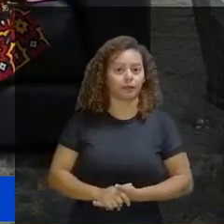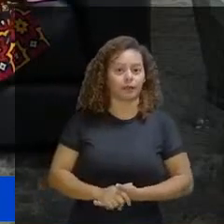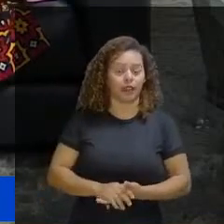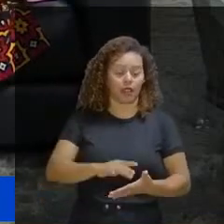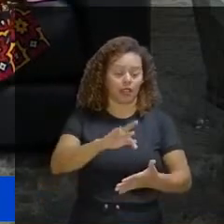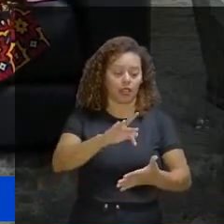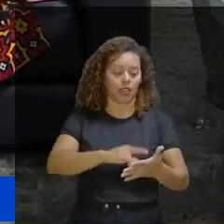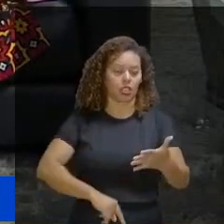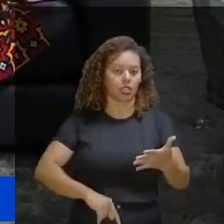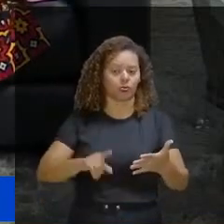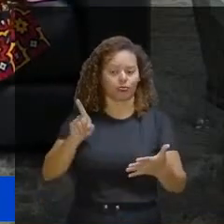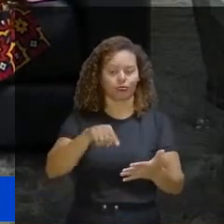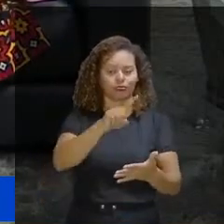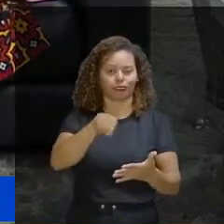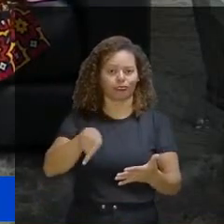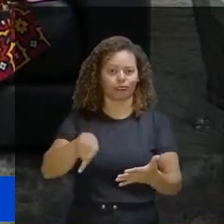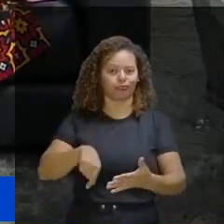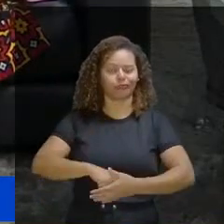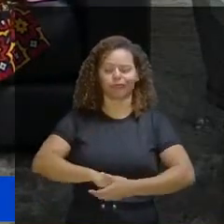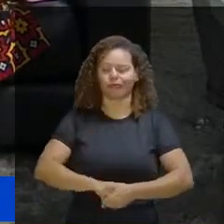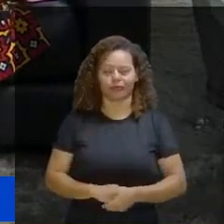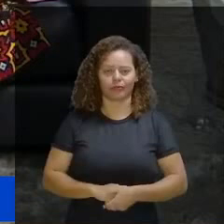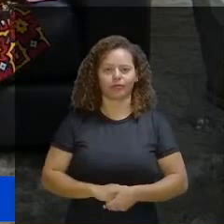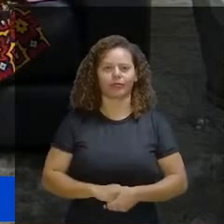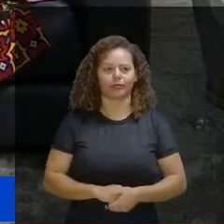registro vai ser indeferido.